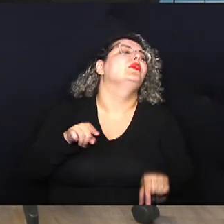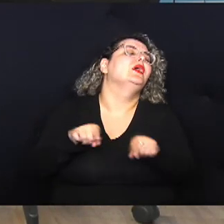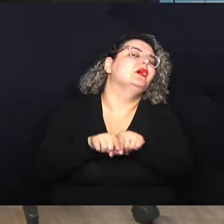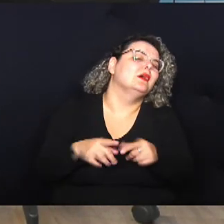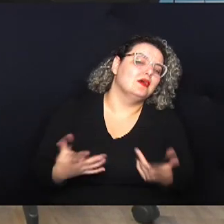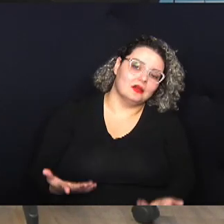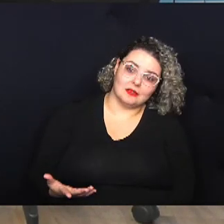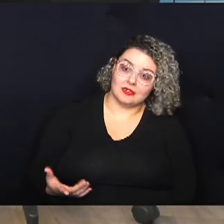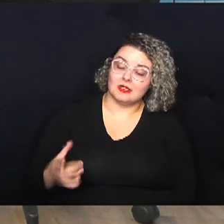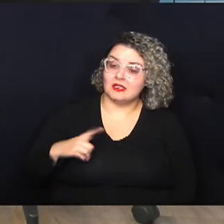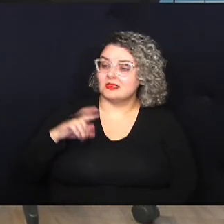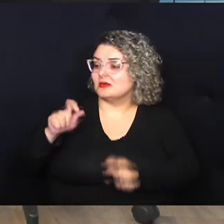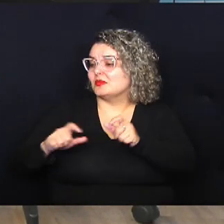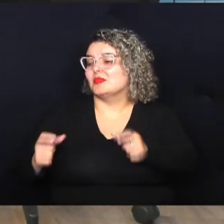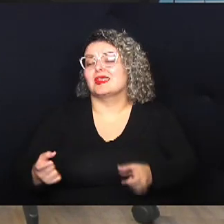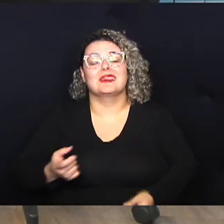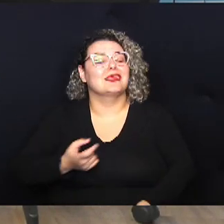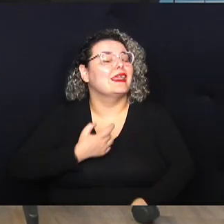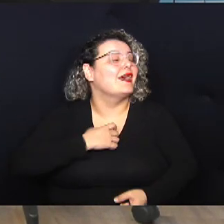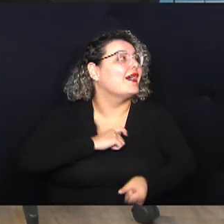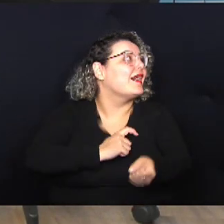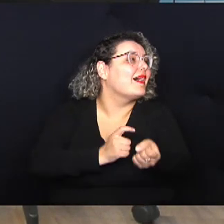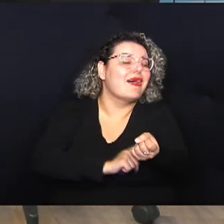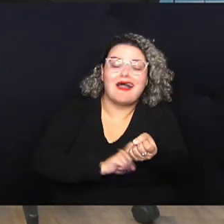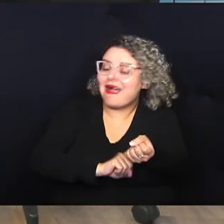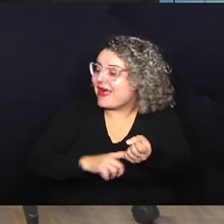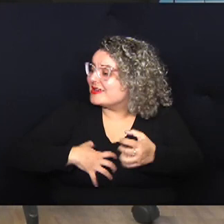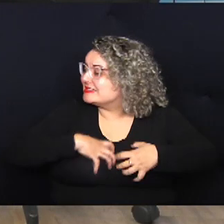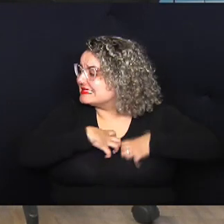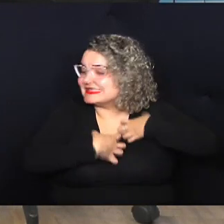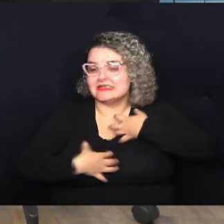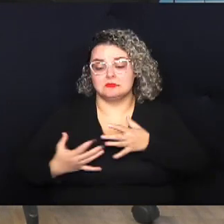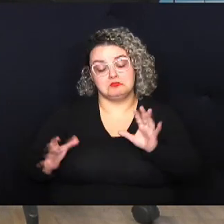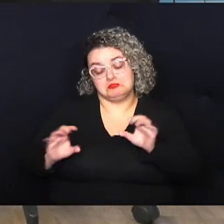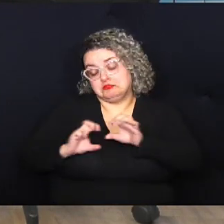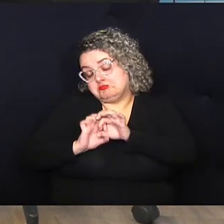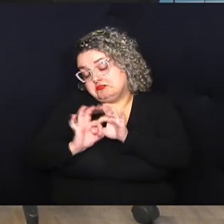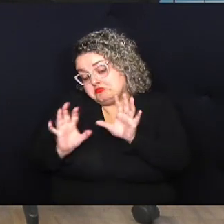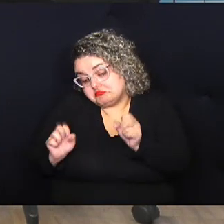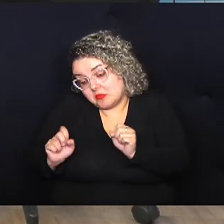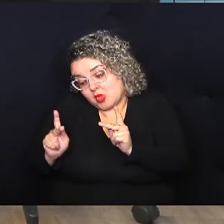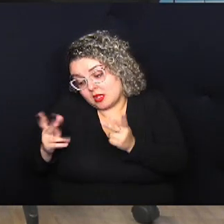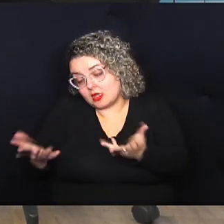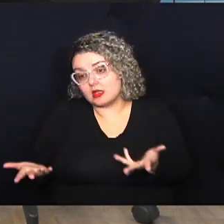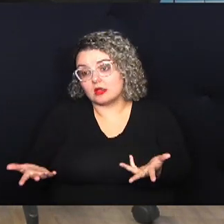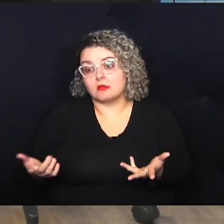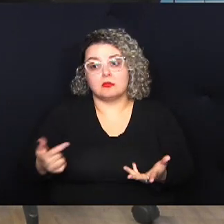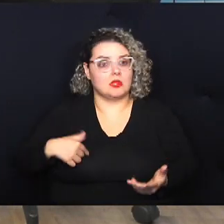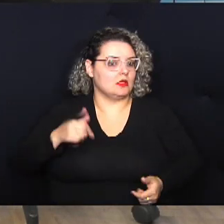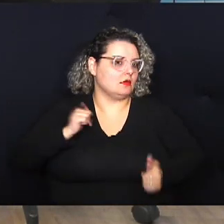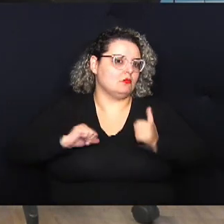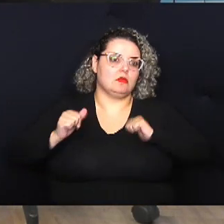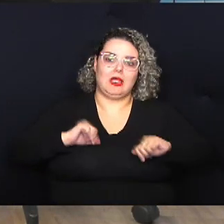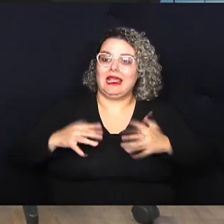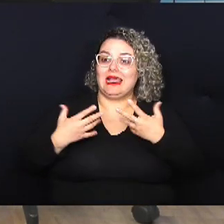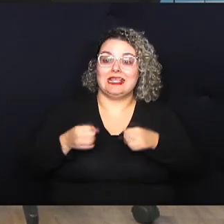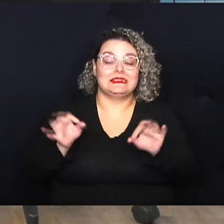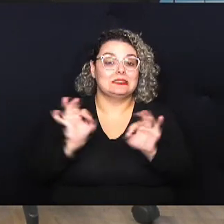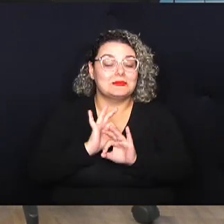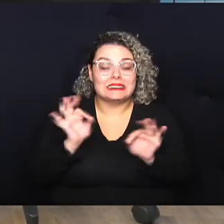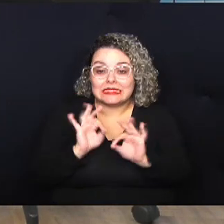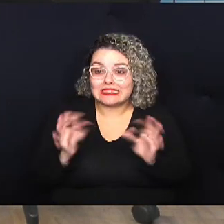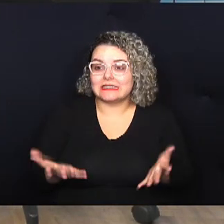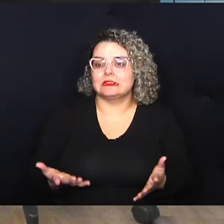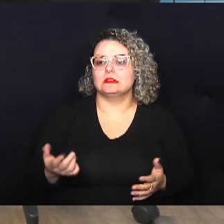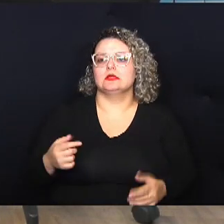morra de raiva. Eu falo, filho, tá tudo bem, você pode ficar com raiva, mas eu não quero ficar ansiosa para receber nada. Eu vou